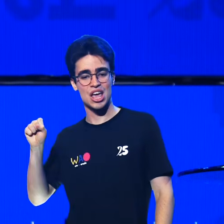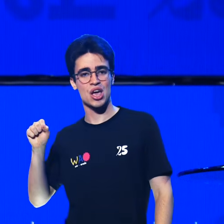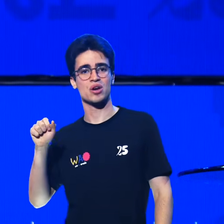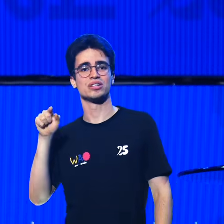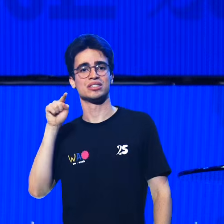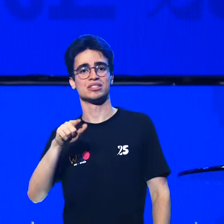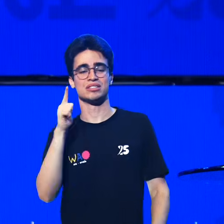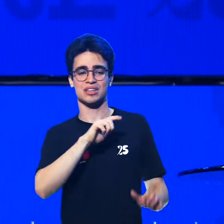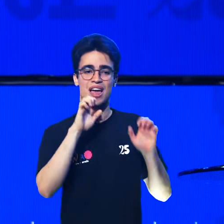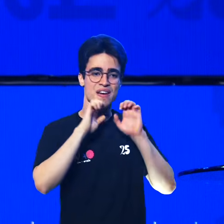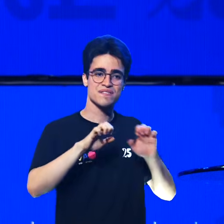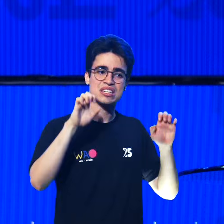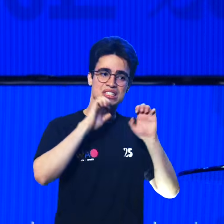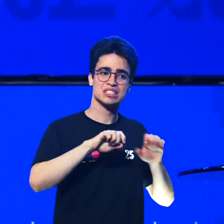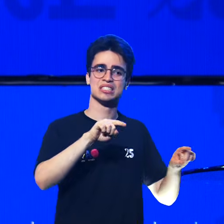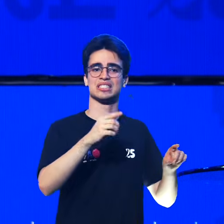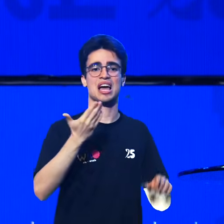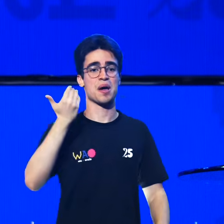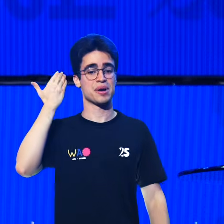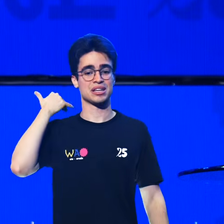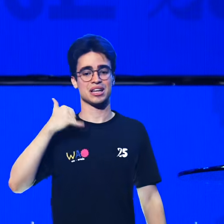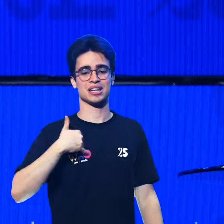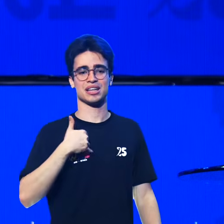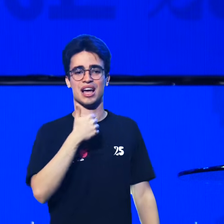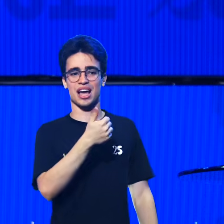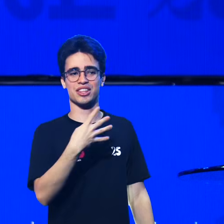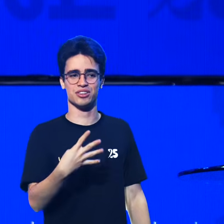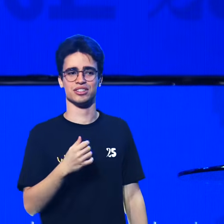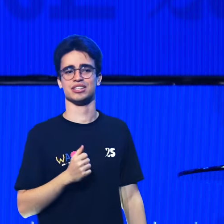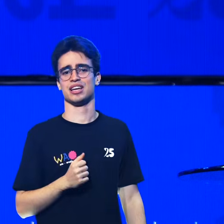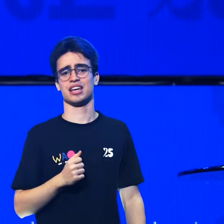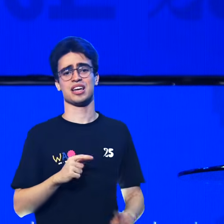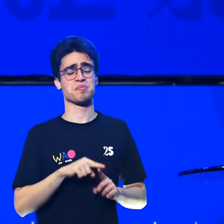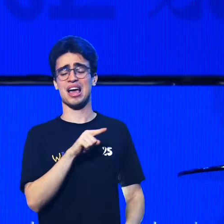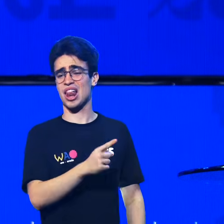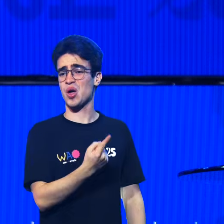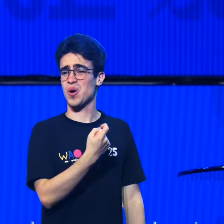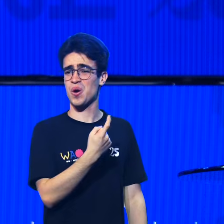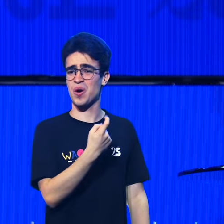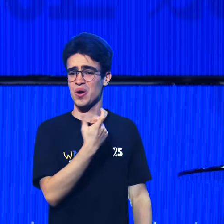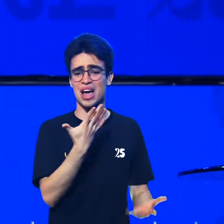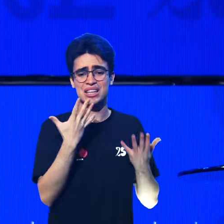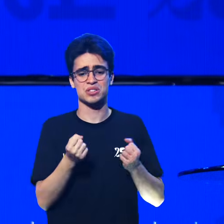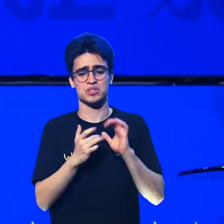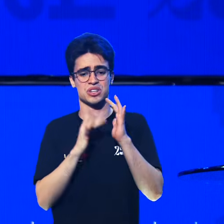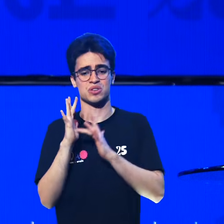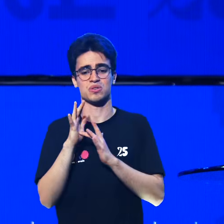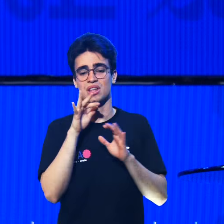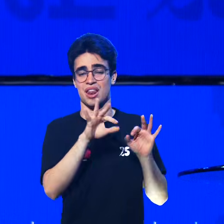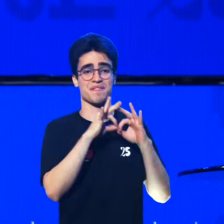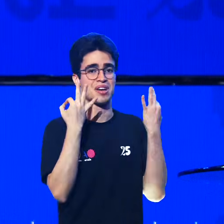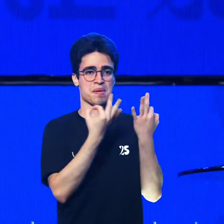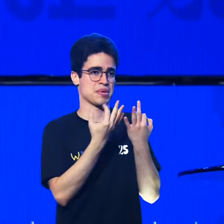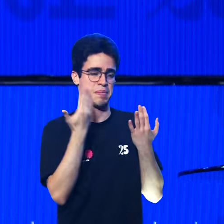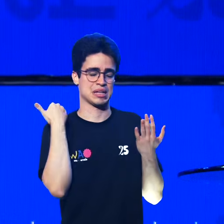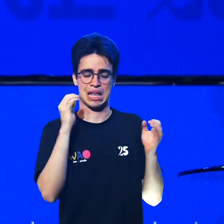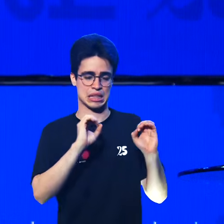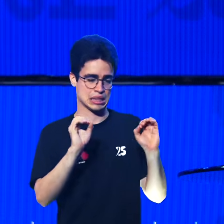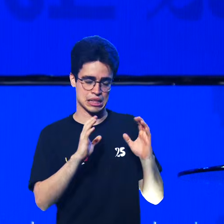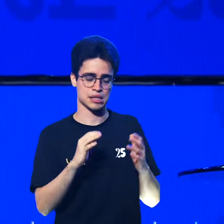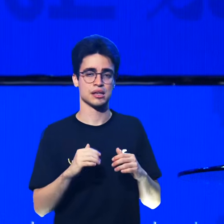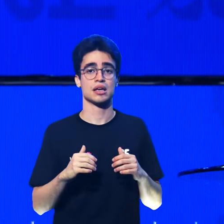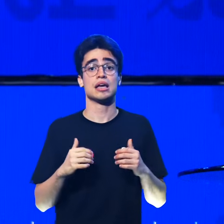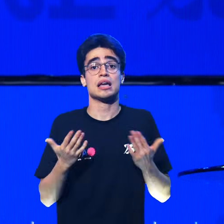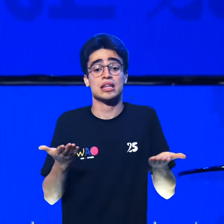ele na escola para Jesus quando ele tinha 14 anos. Só ele veio para Cristo, a família não. Então agora